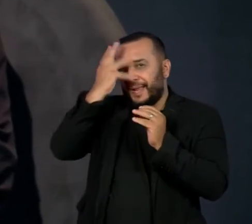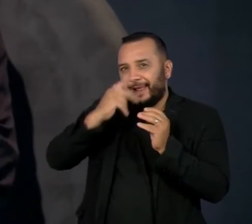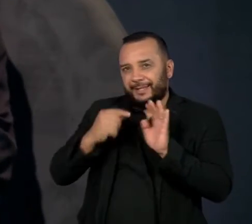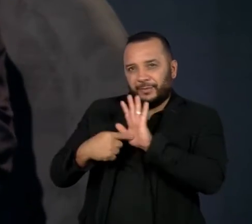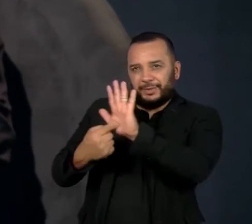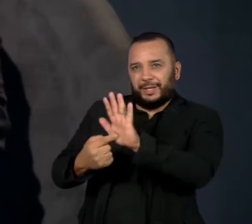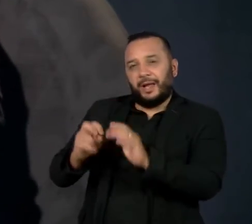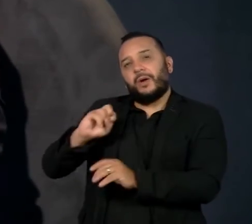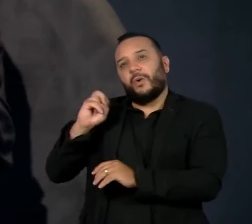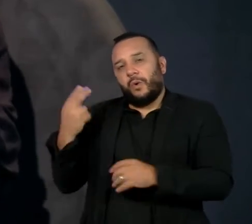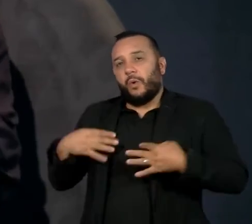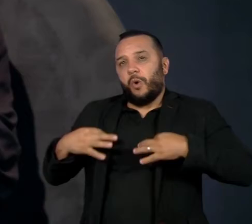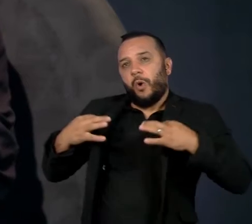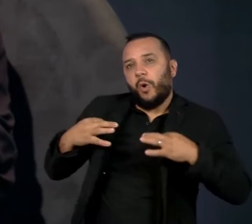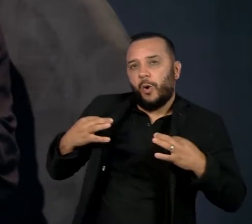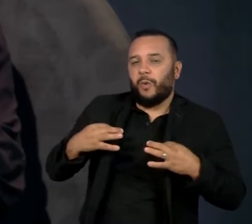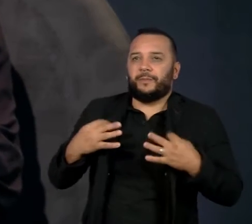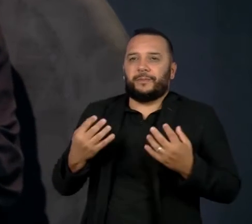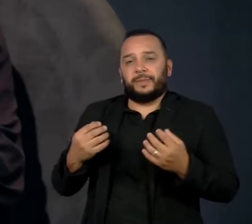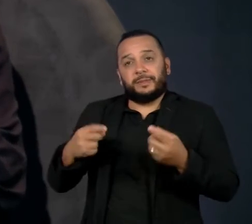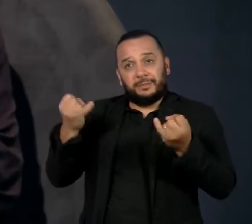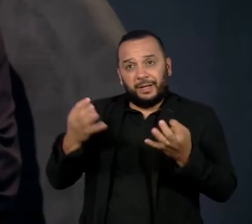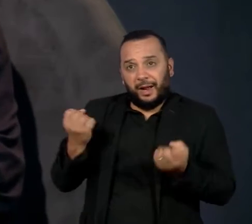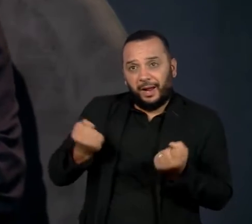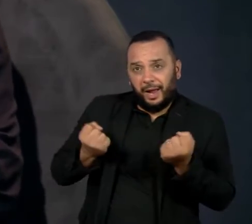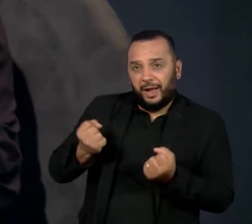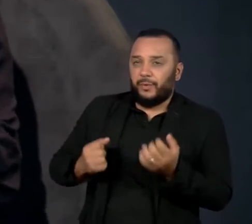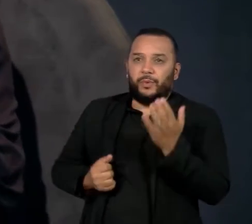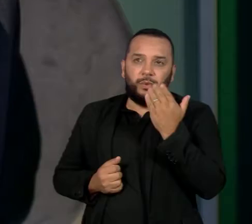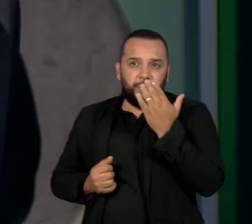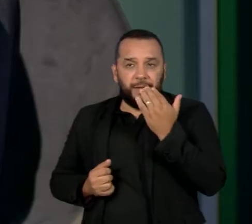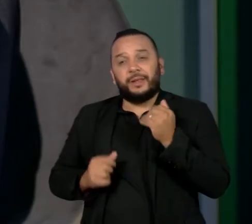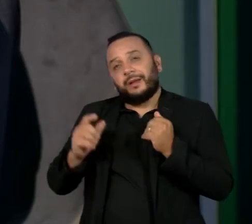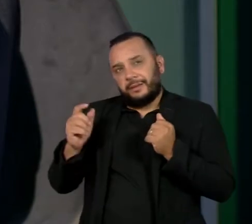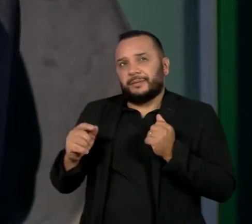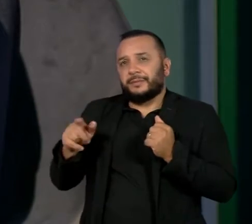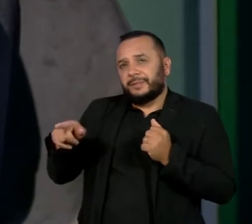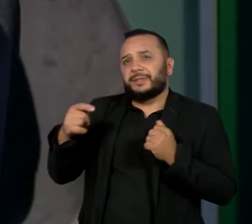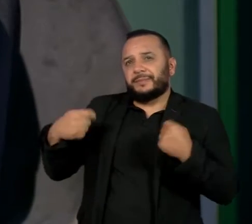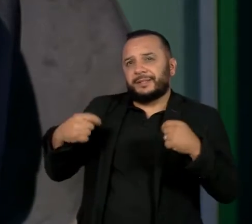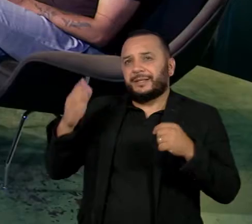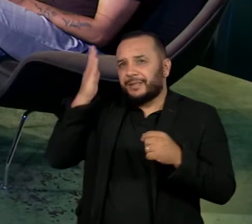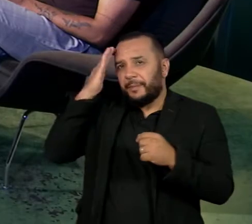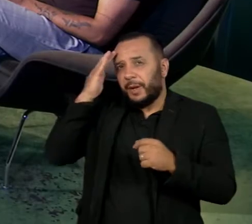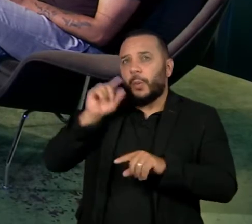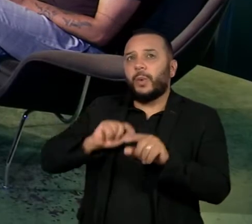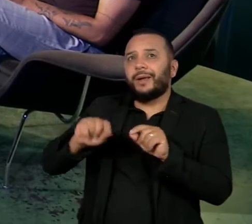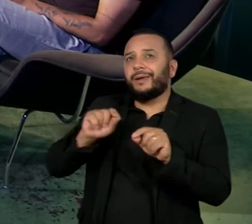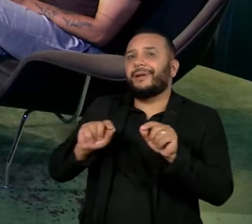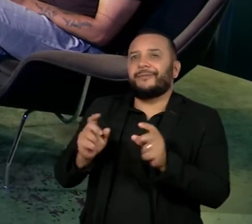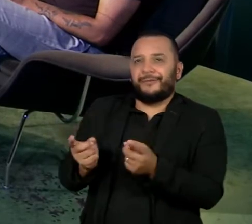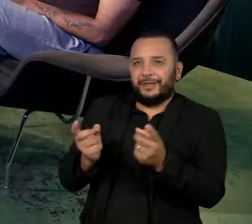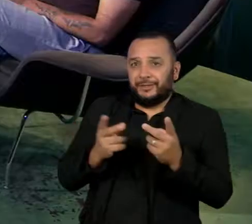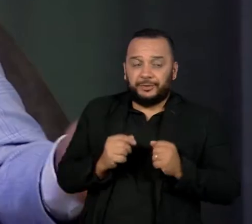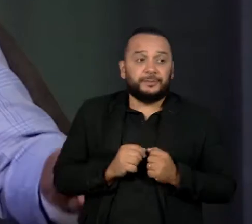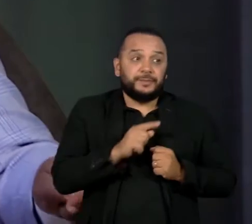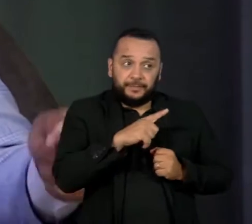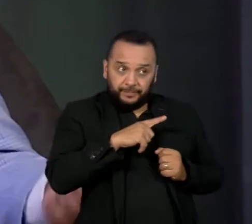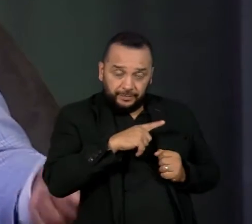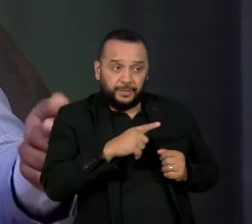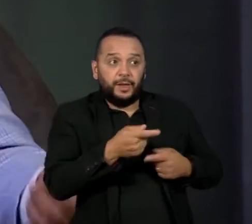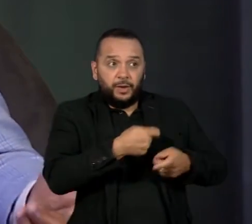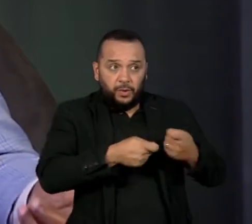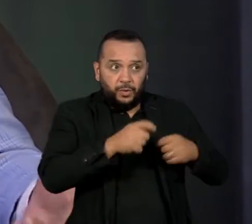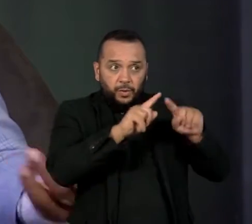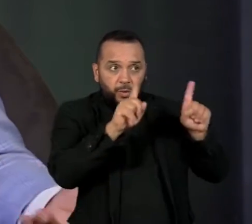dia, para outros é falar sobre carro, sobre comida. E é importante saber o que você vende, né? Para se ter uma lojinha, precisa abrir e